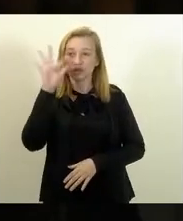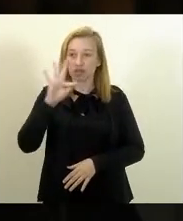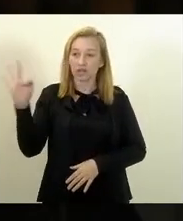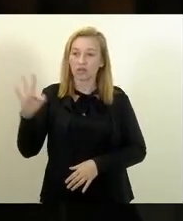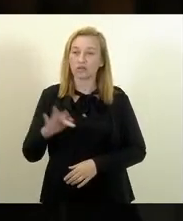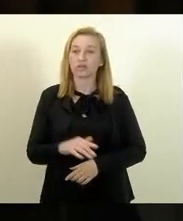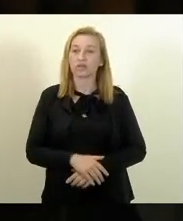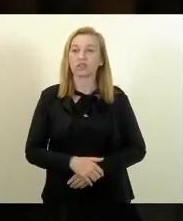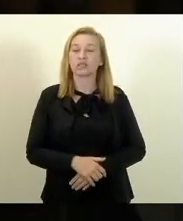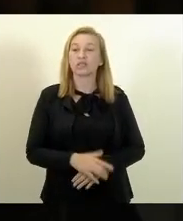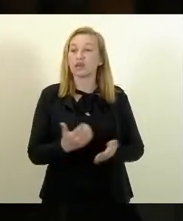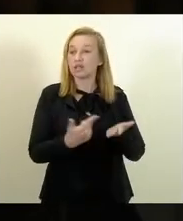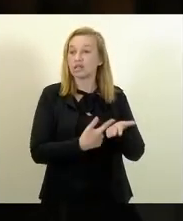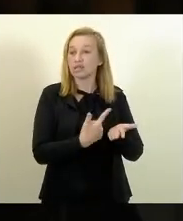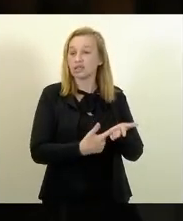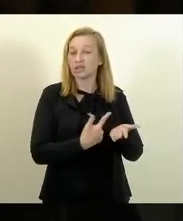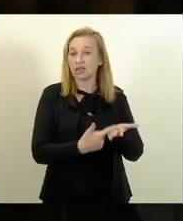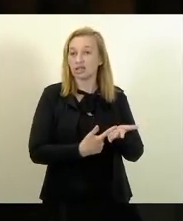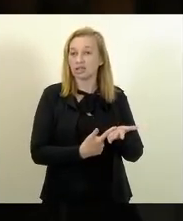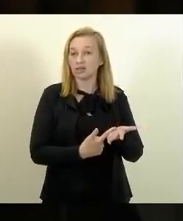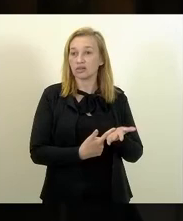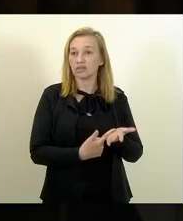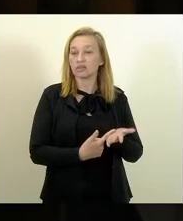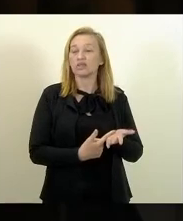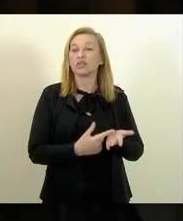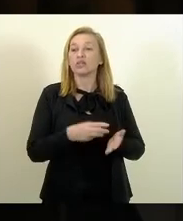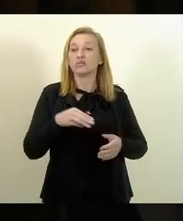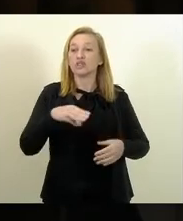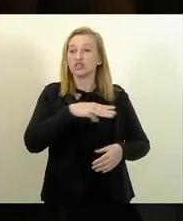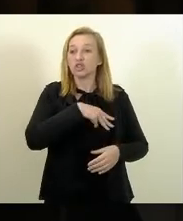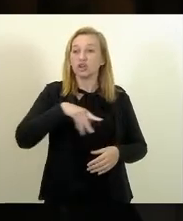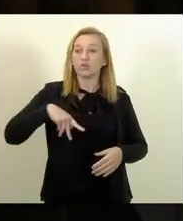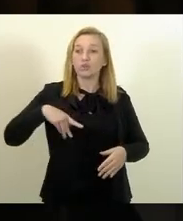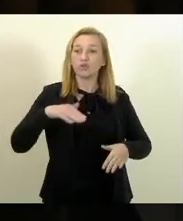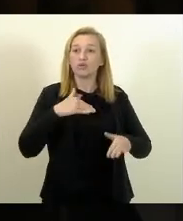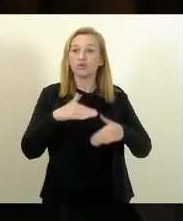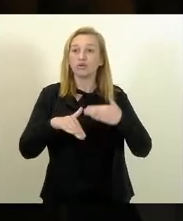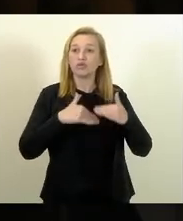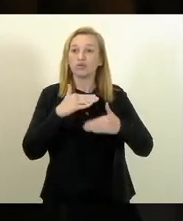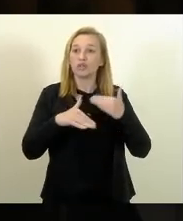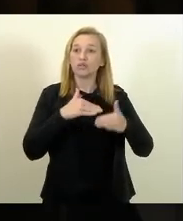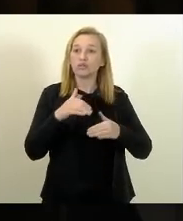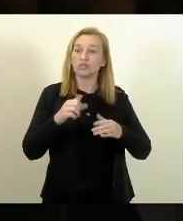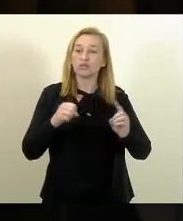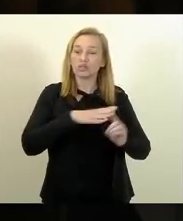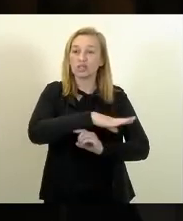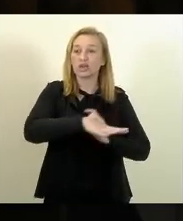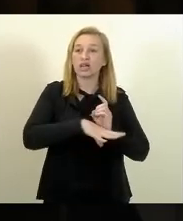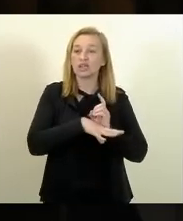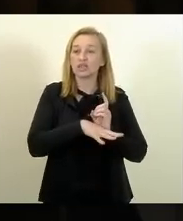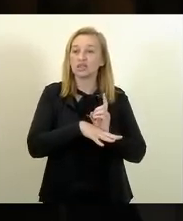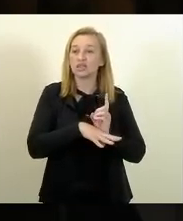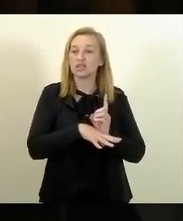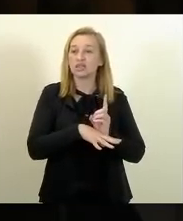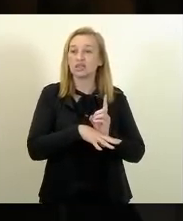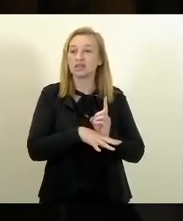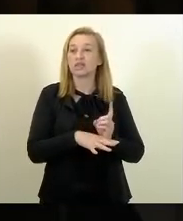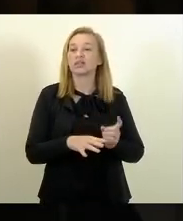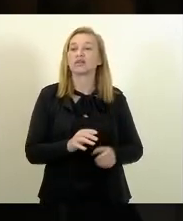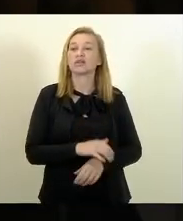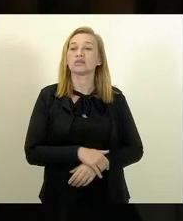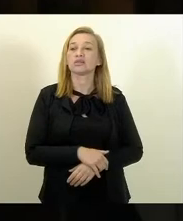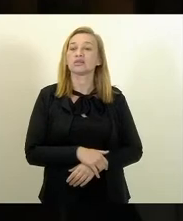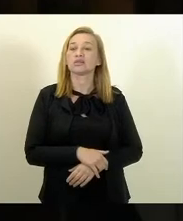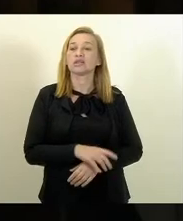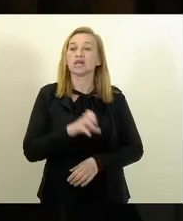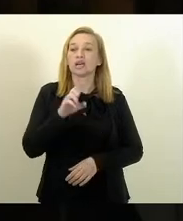livro intitulado Ministério Público e Movimentos Sociais, Encontros e Desencontros, da editora